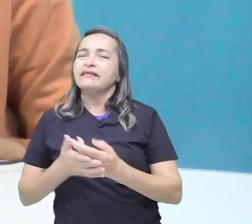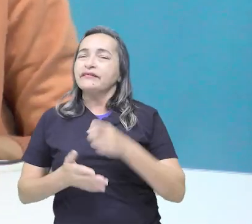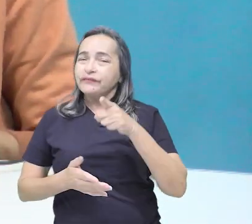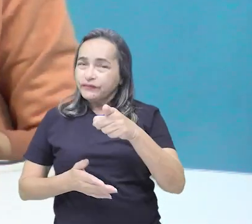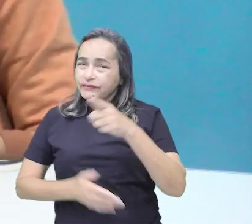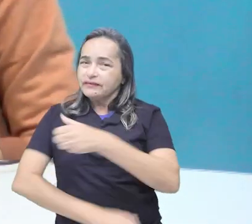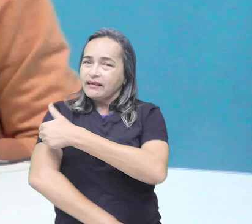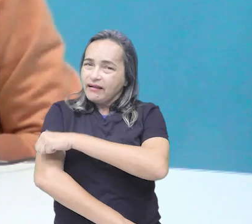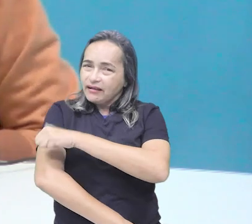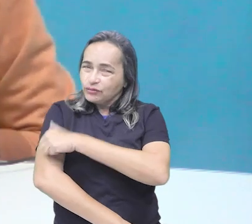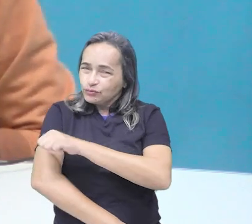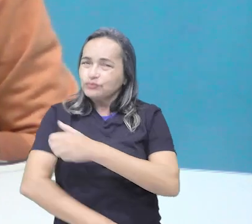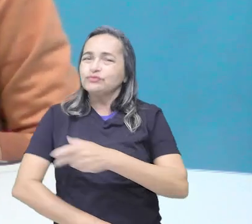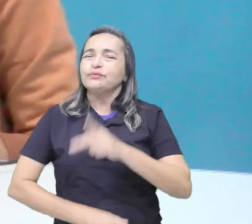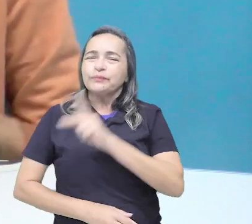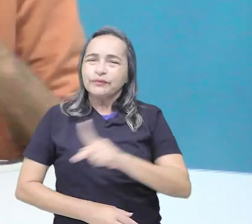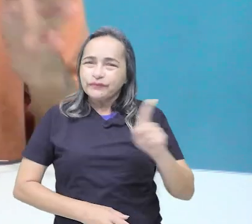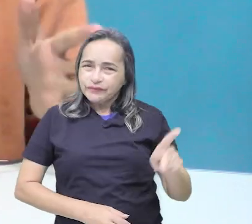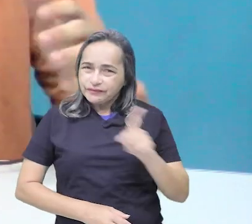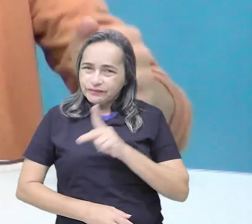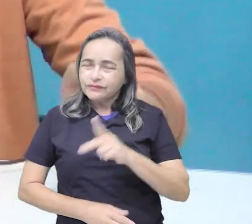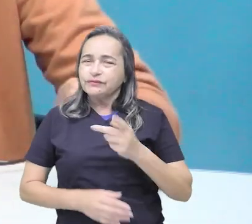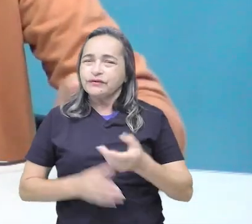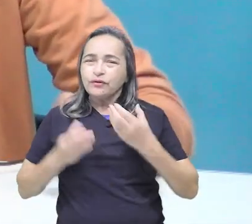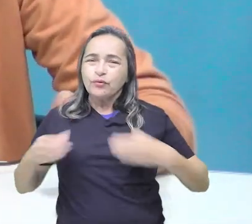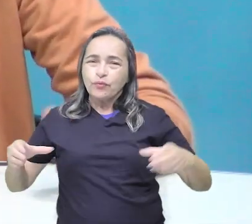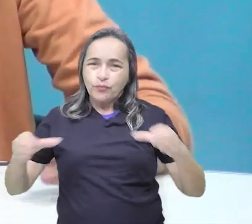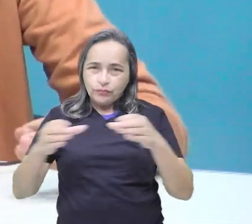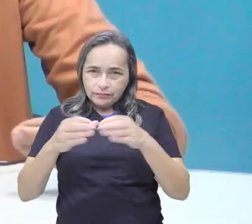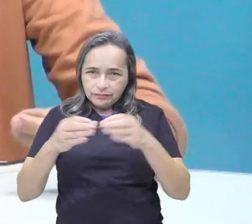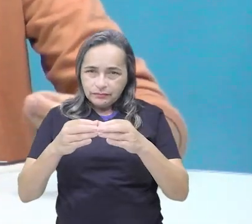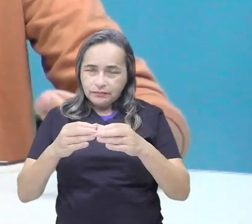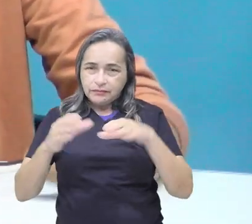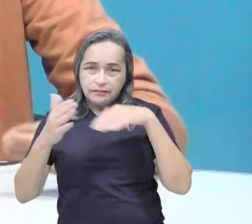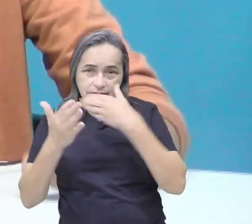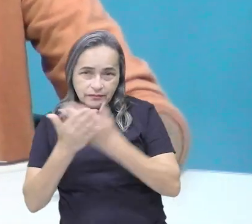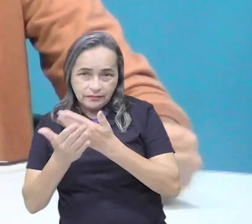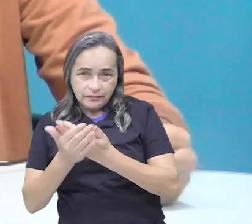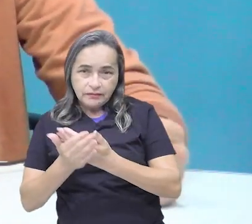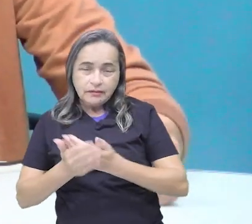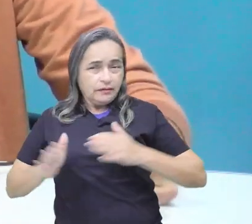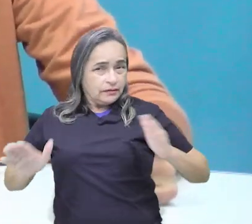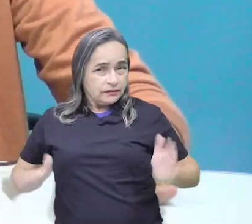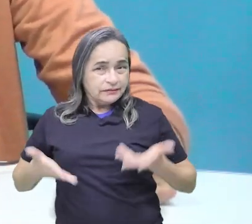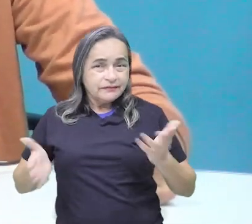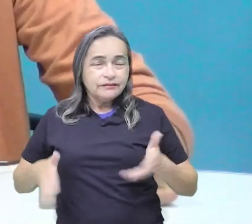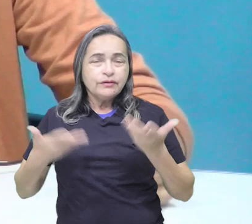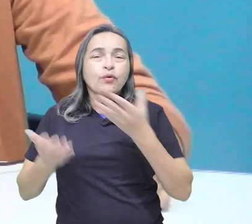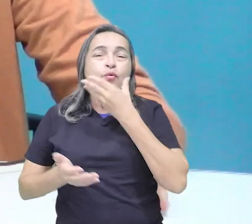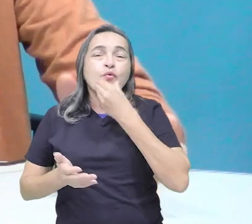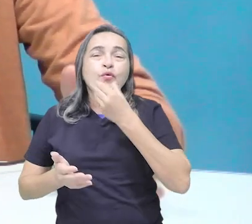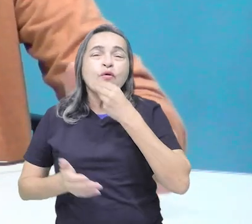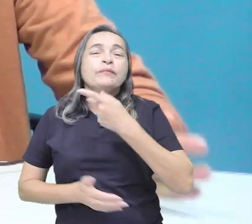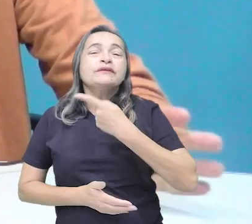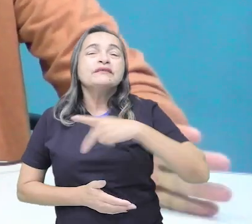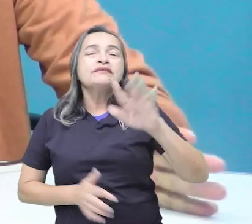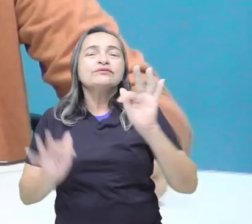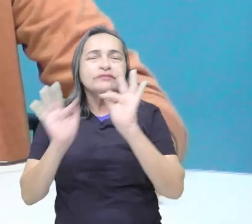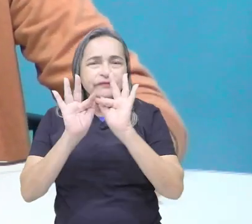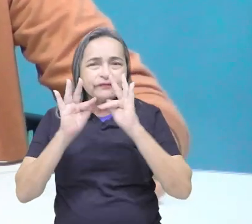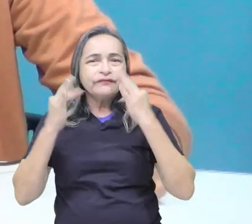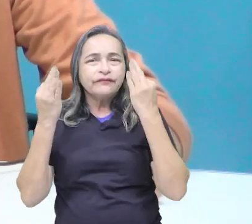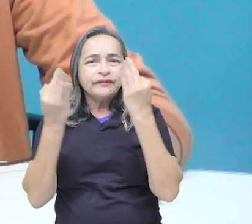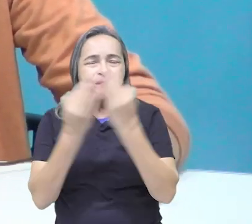aluna, professor, professora, comunidade escolar, estimulem os homens da sua família a